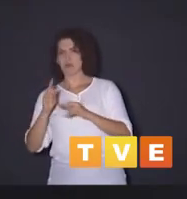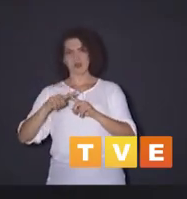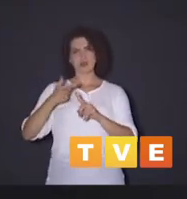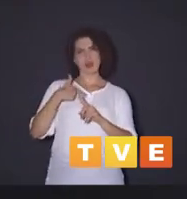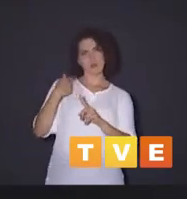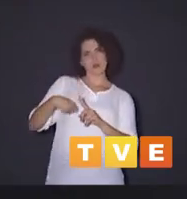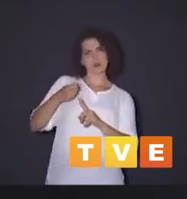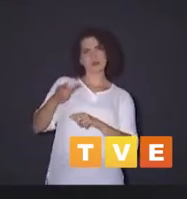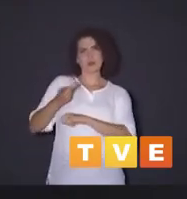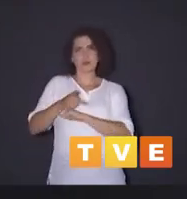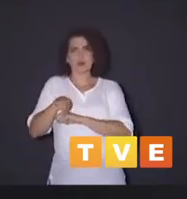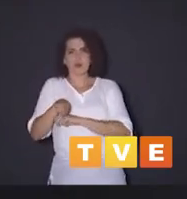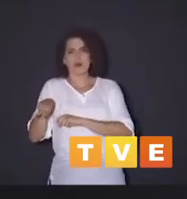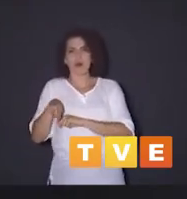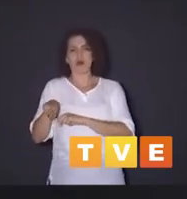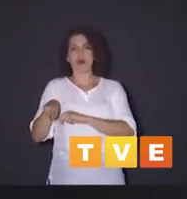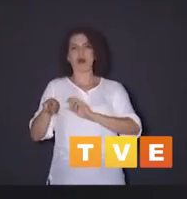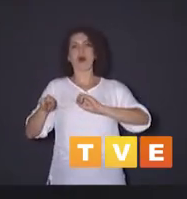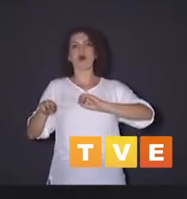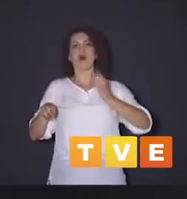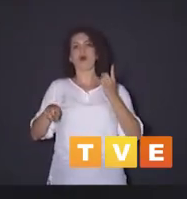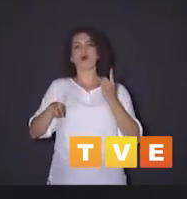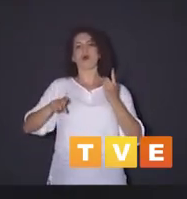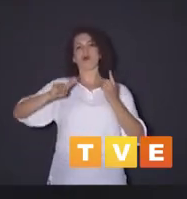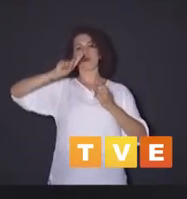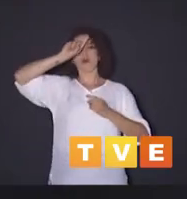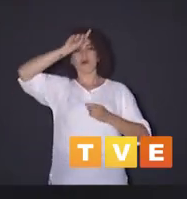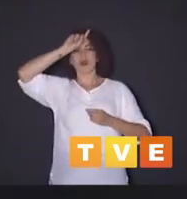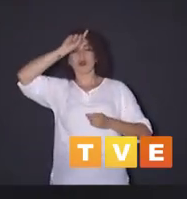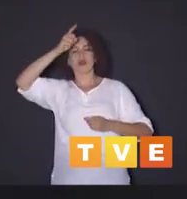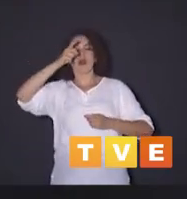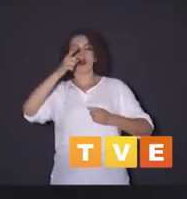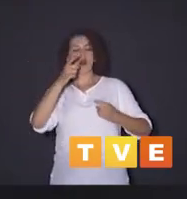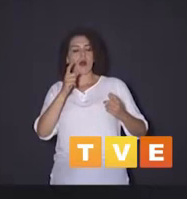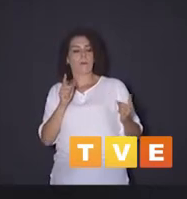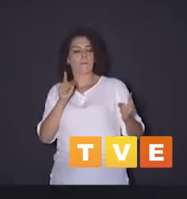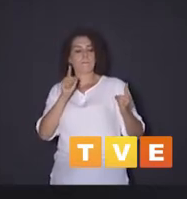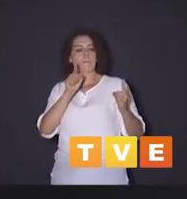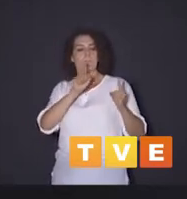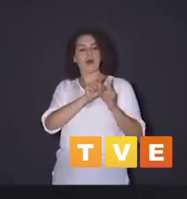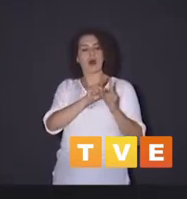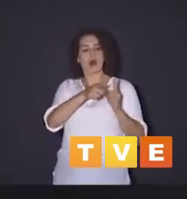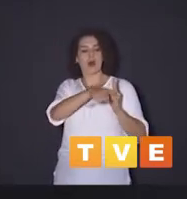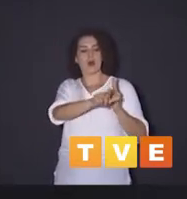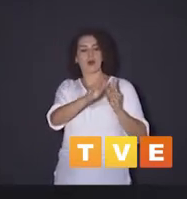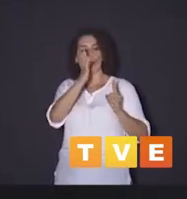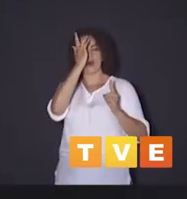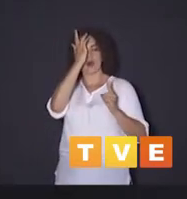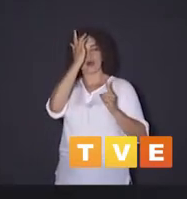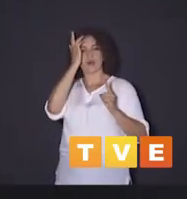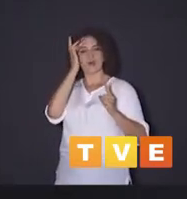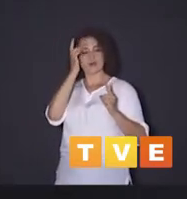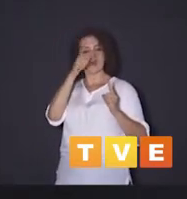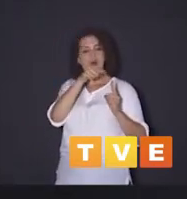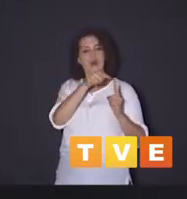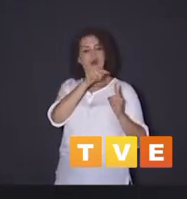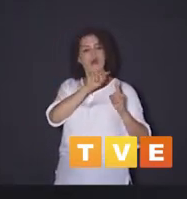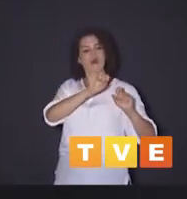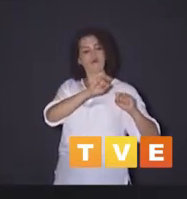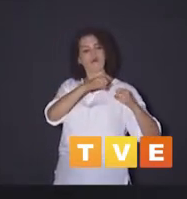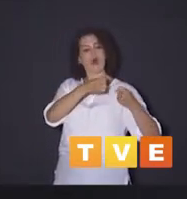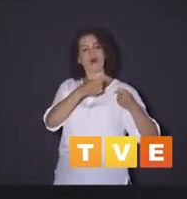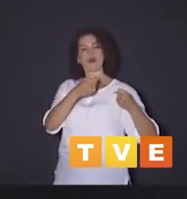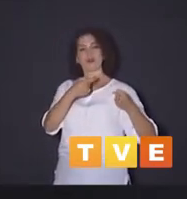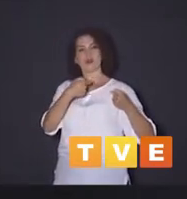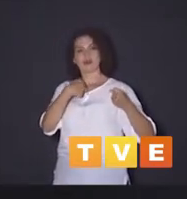procurar ou eu devo tentar criar uma forma de aproximação com o outro na qual a força dele é seja o